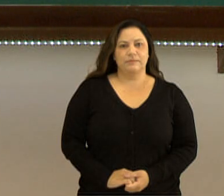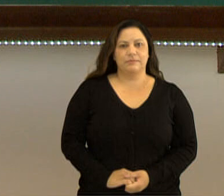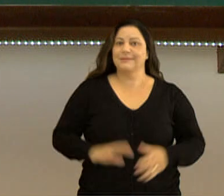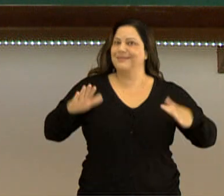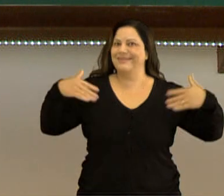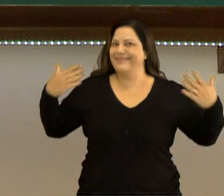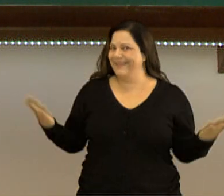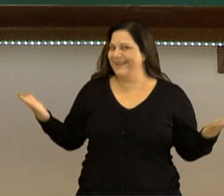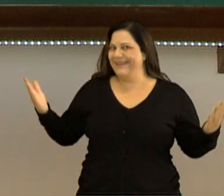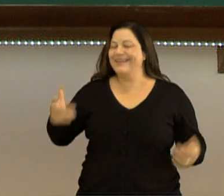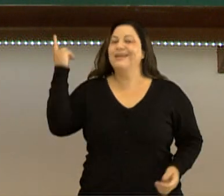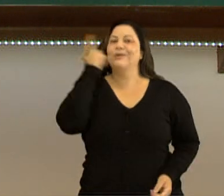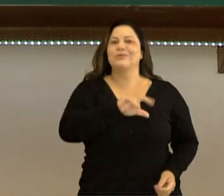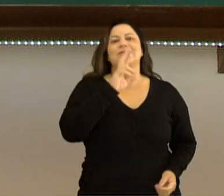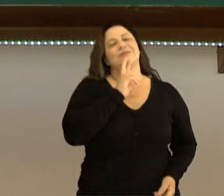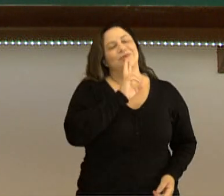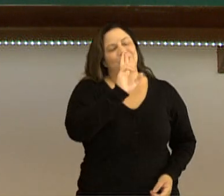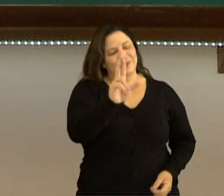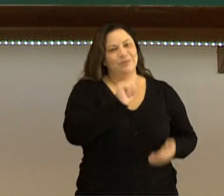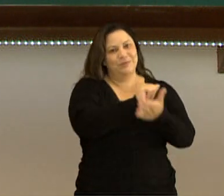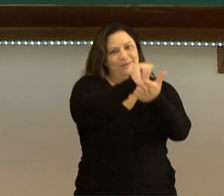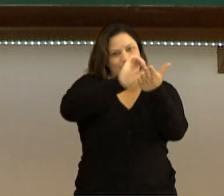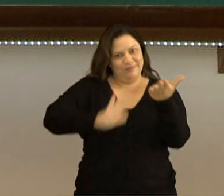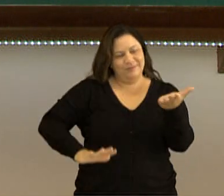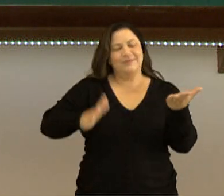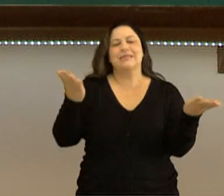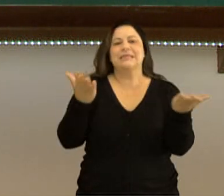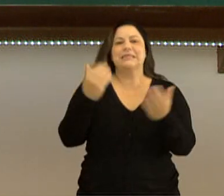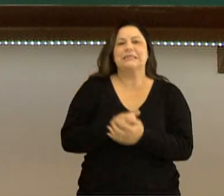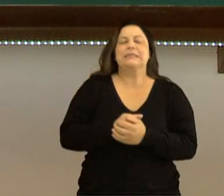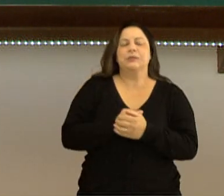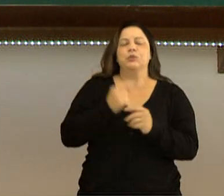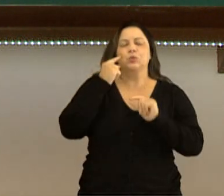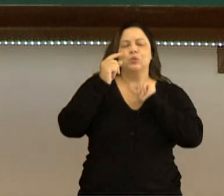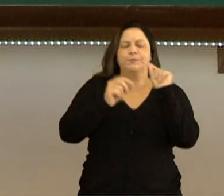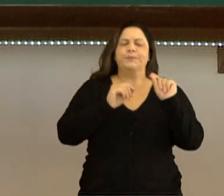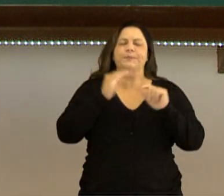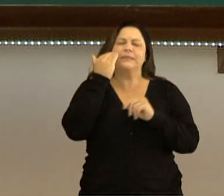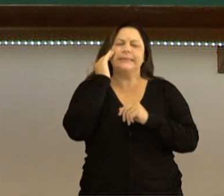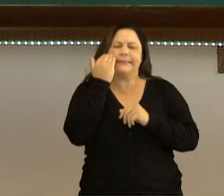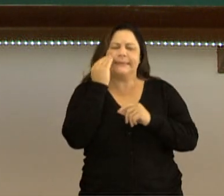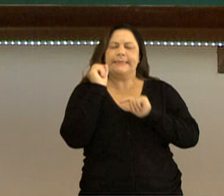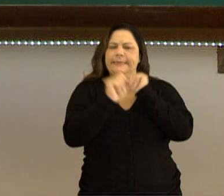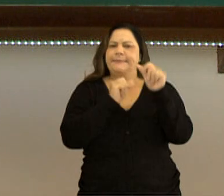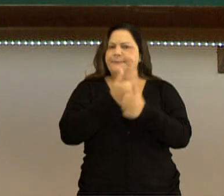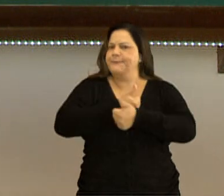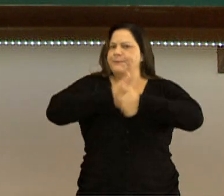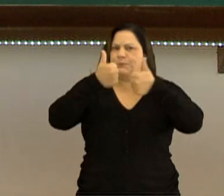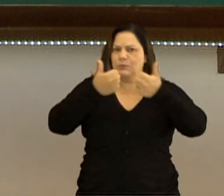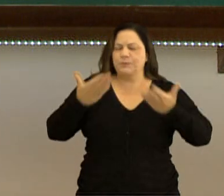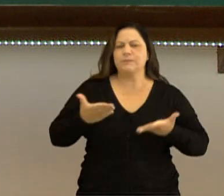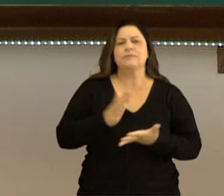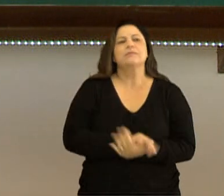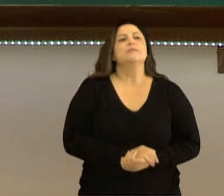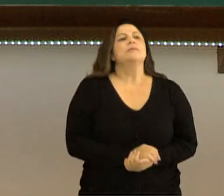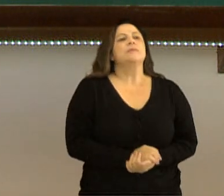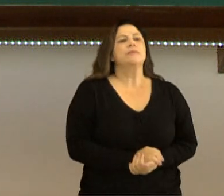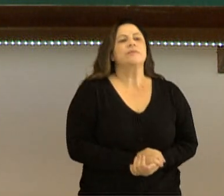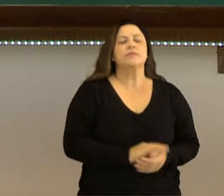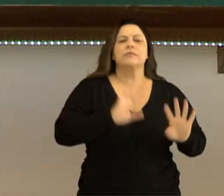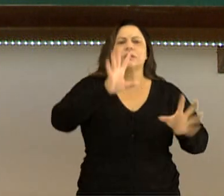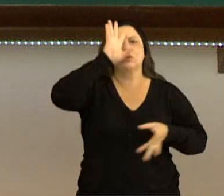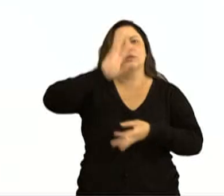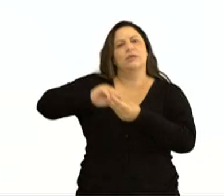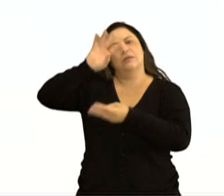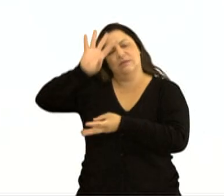E aí, galera, conseguiram resolver? É um exercício de interpretação fabuloso. Vamos lá, então. Então, aqui eu já tenho a